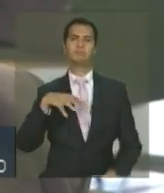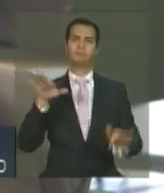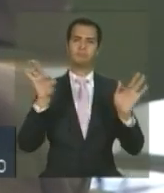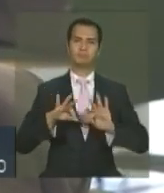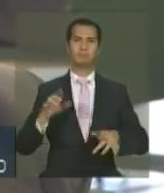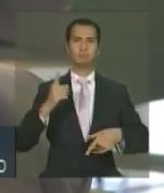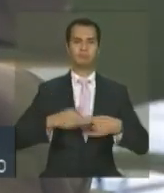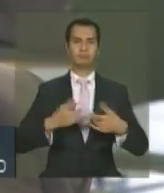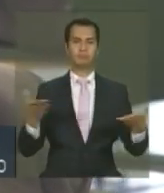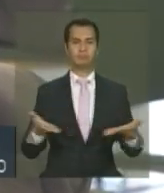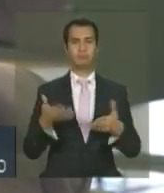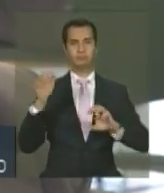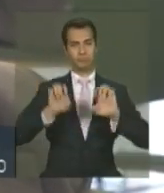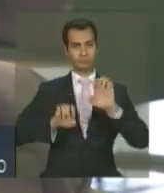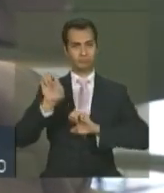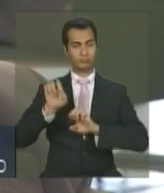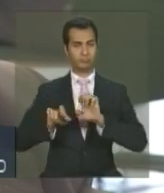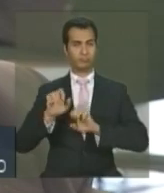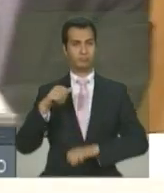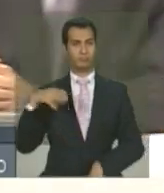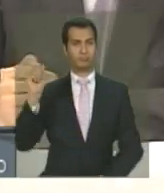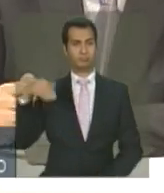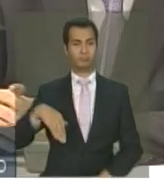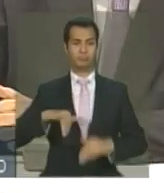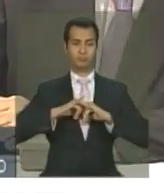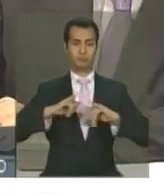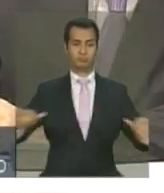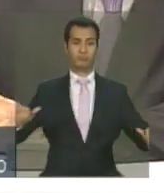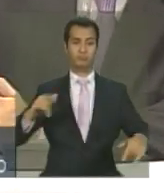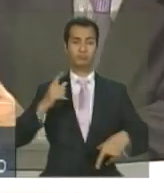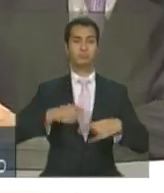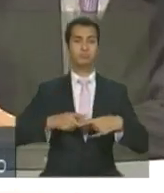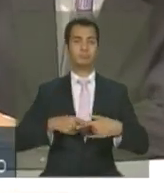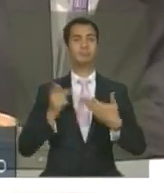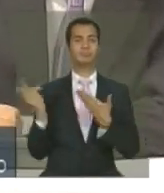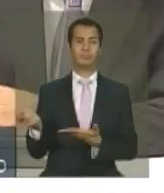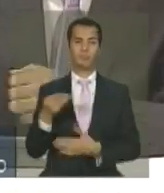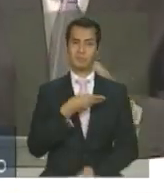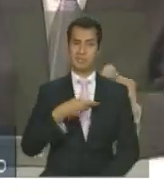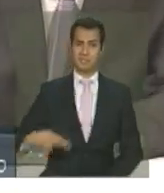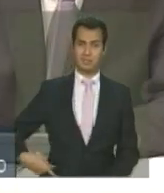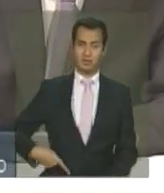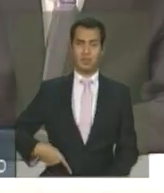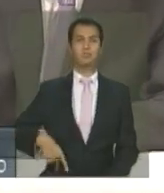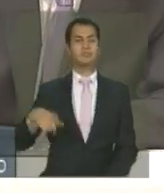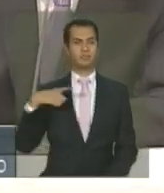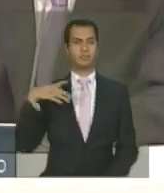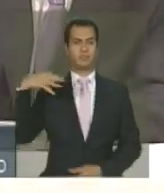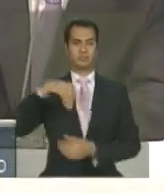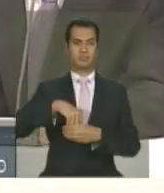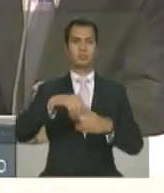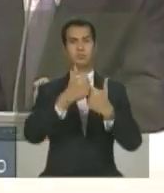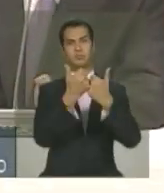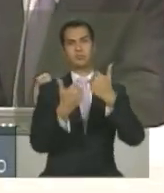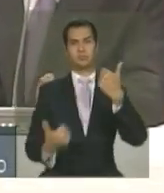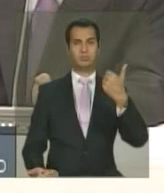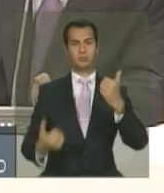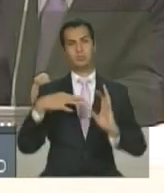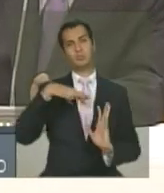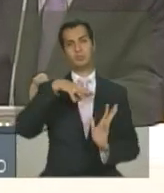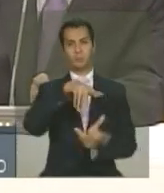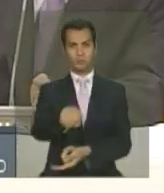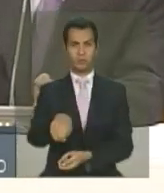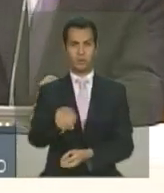empresa anuncie, especialmente porque o nosso presidente faz parte do board mundial